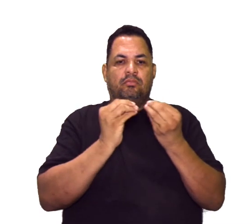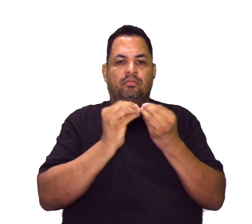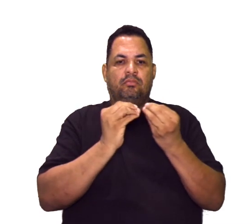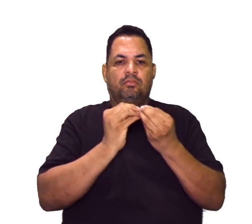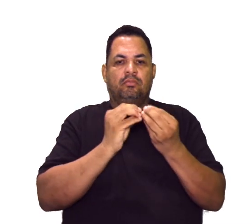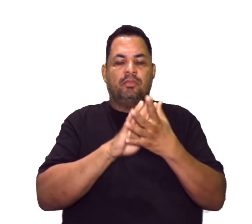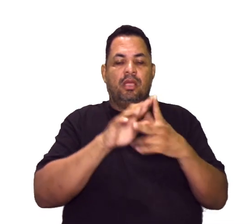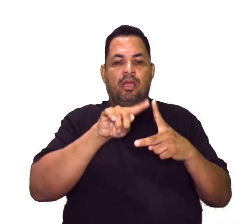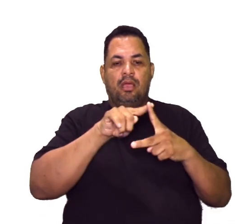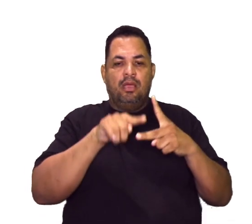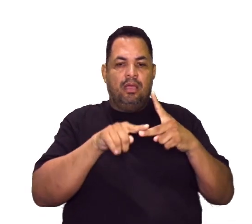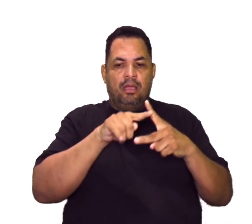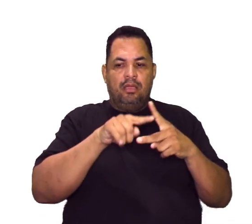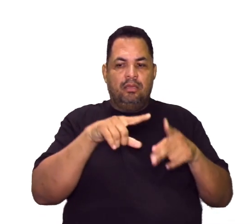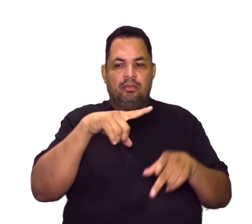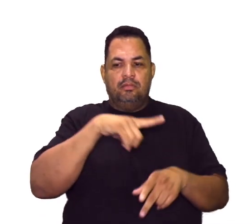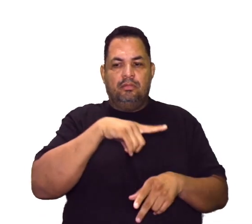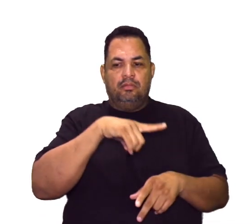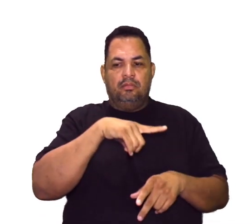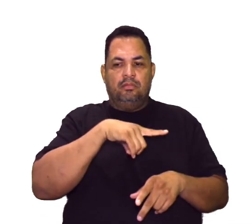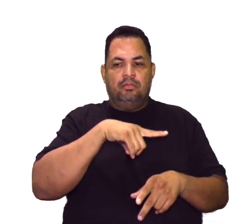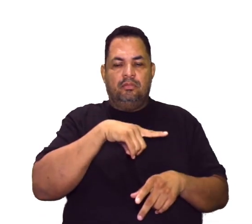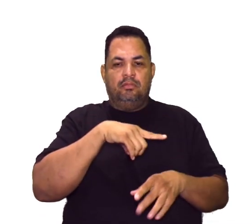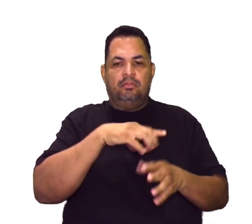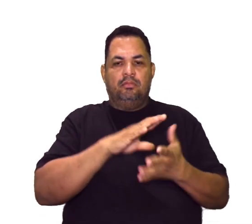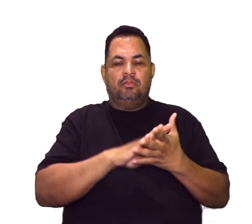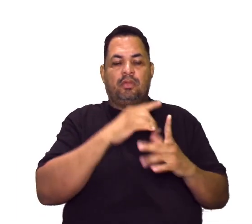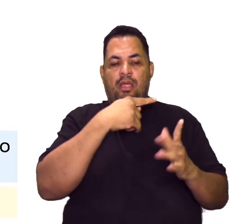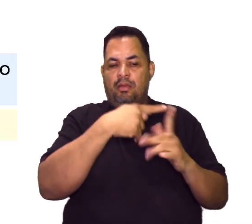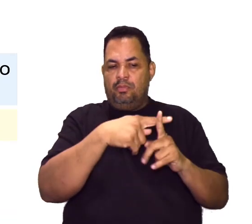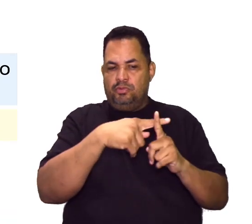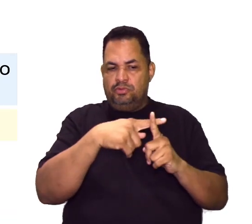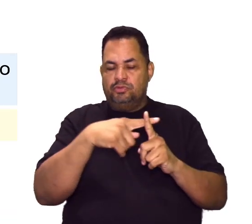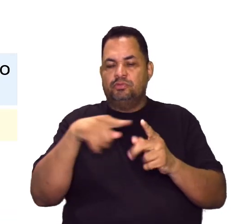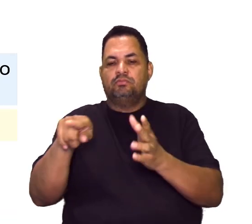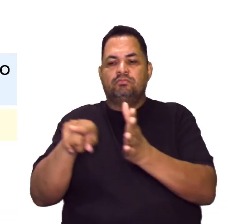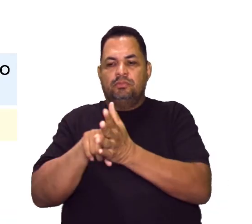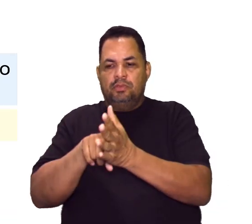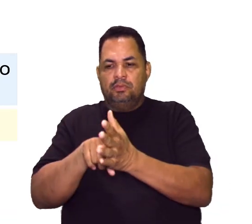além de angular, ela também é uma molécula polar.